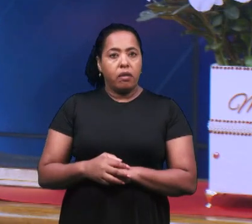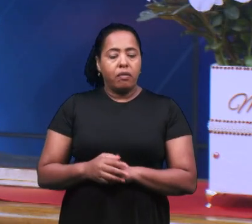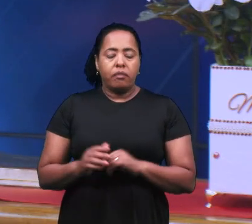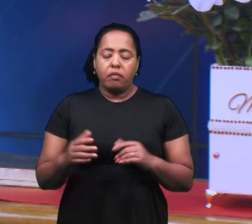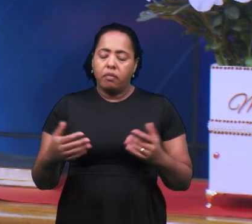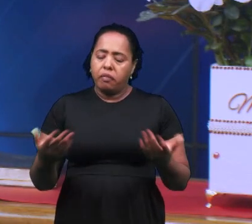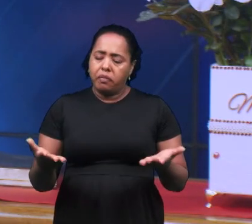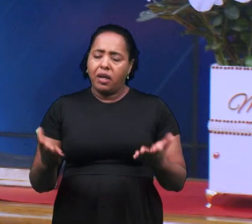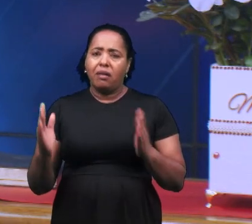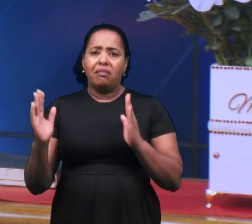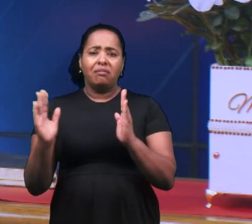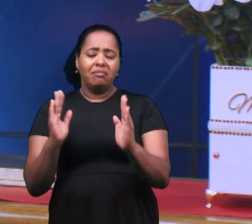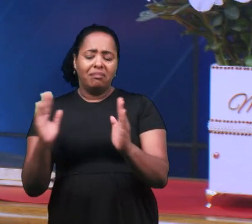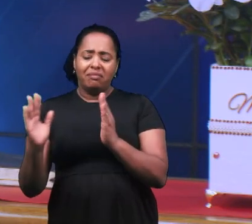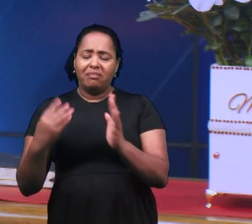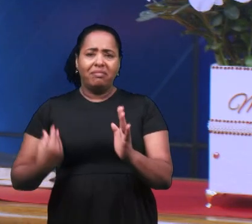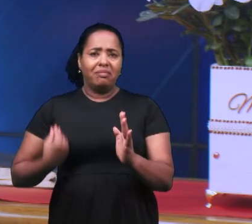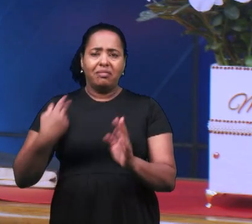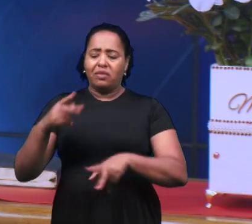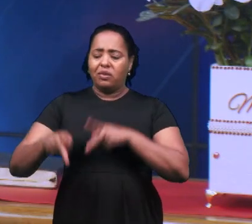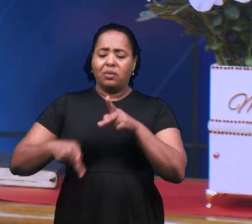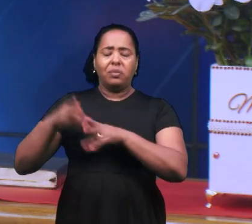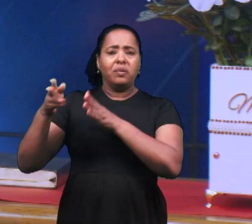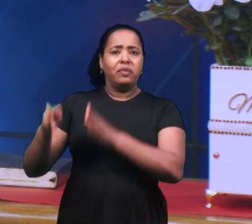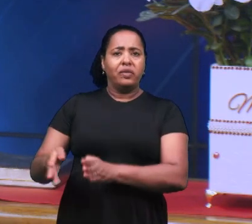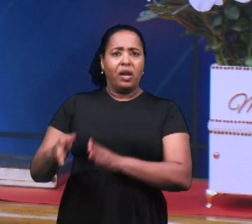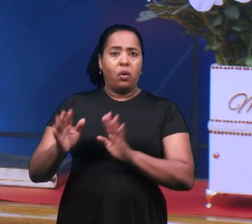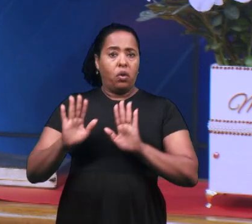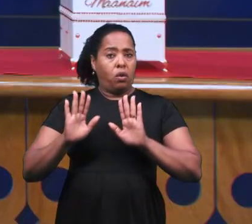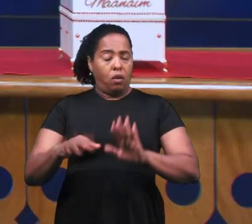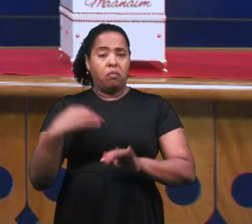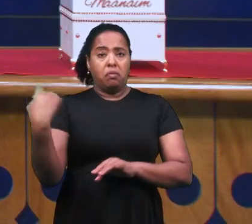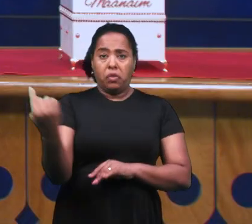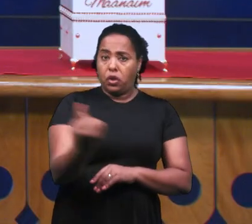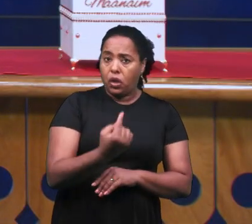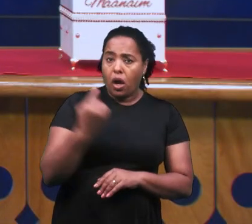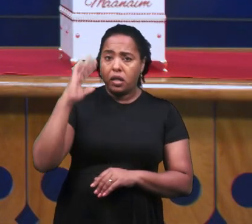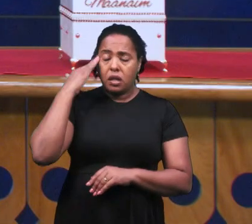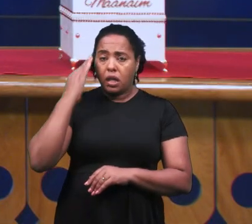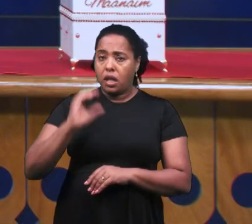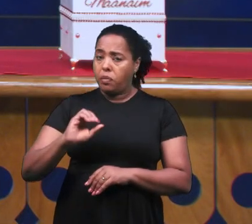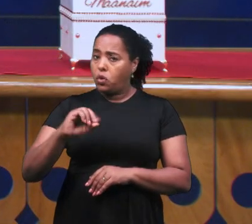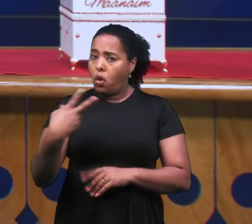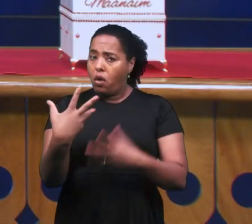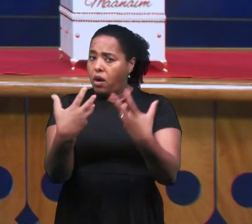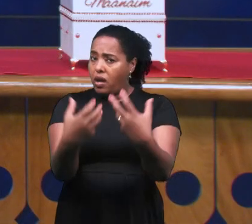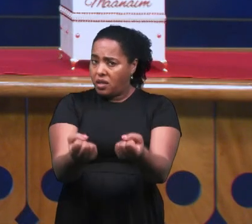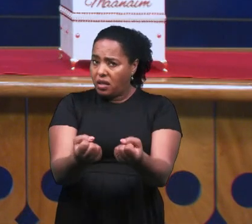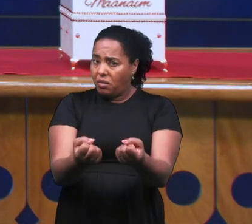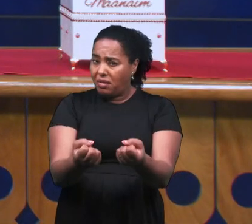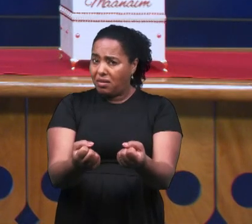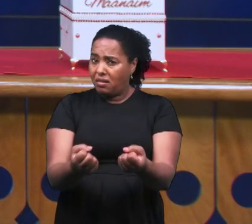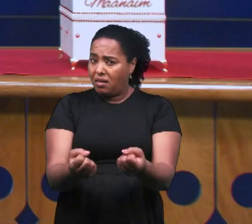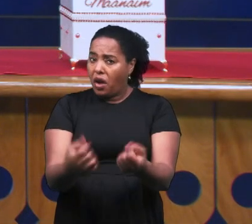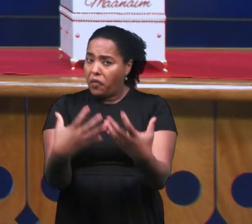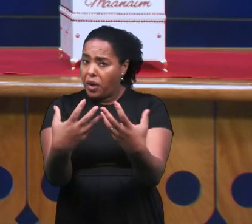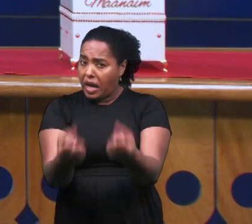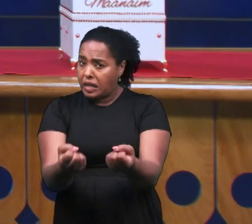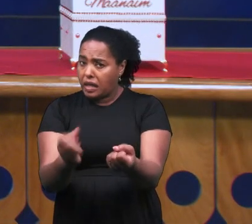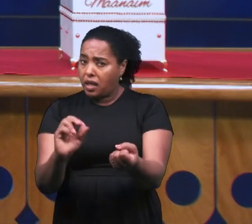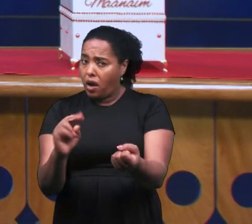nós estamos existindo como igreja. Ou nós vamos entender isso, ou vamos aceitar isso. Vamos aceitar ou vamos